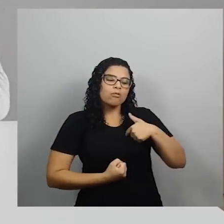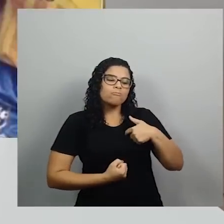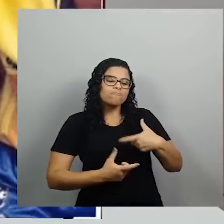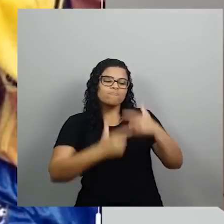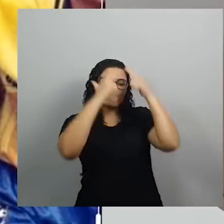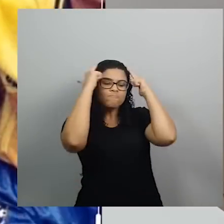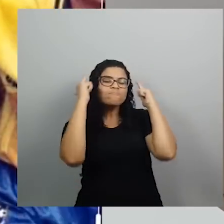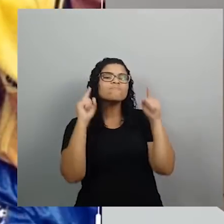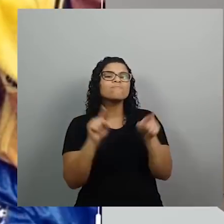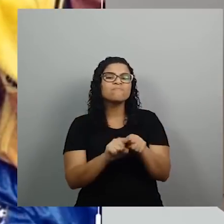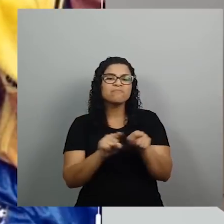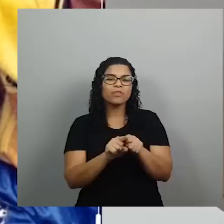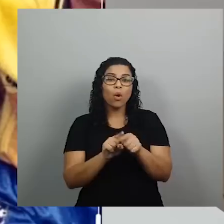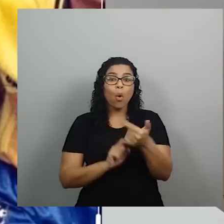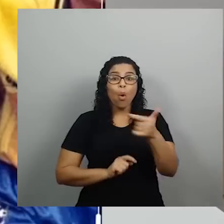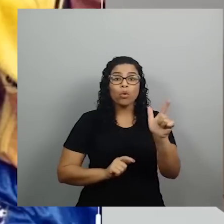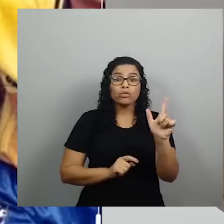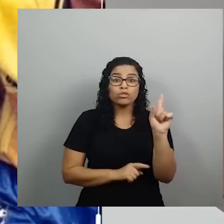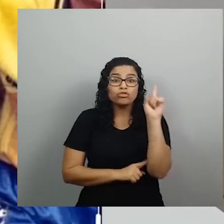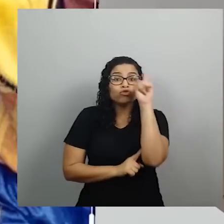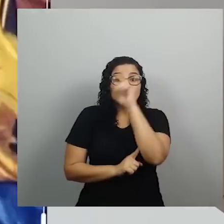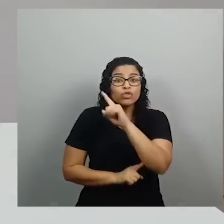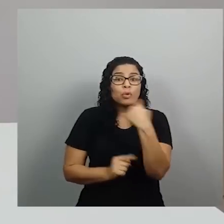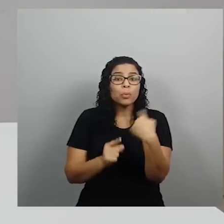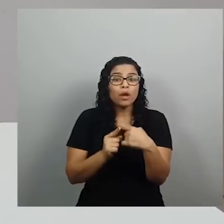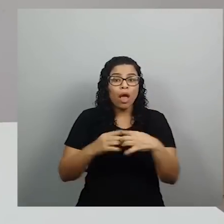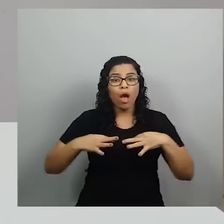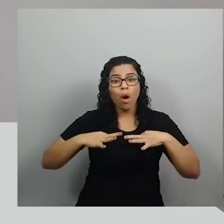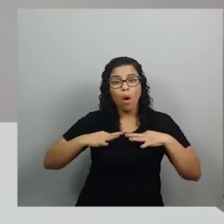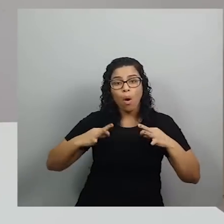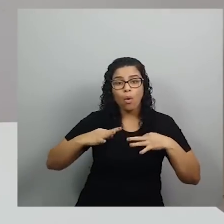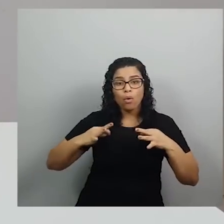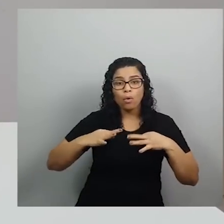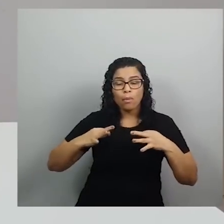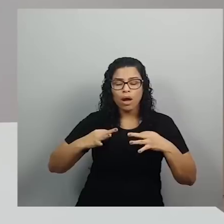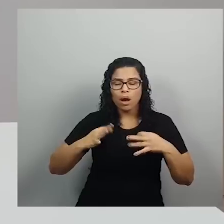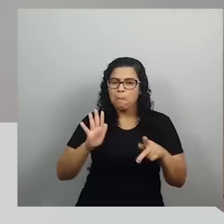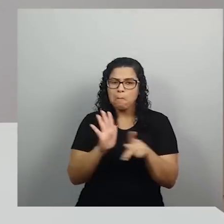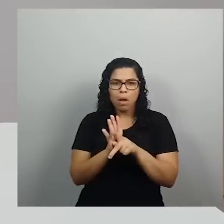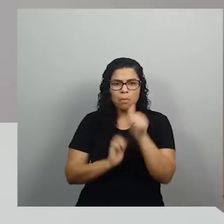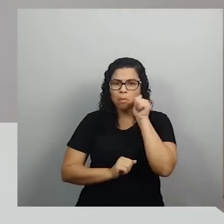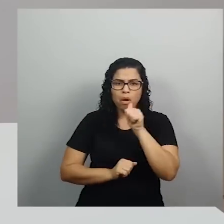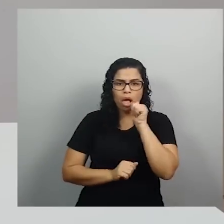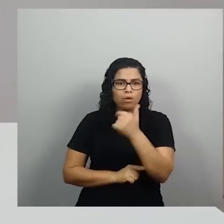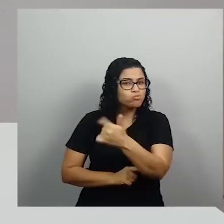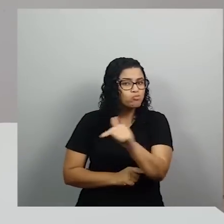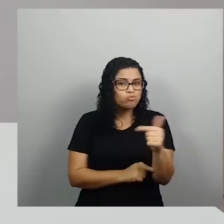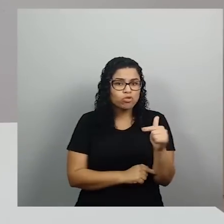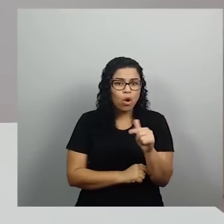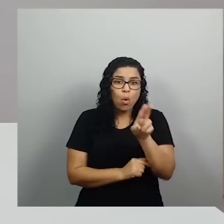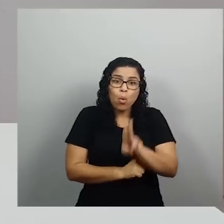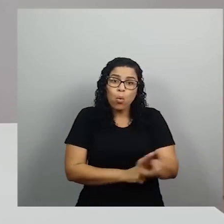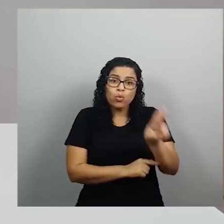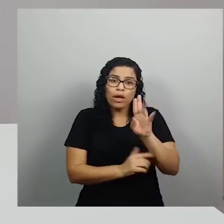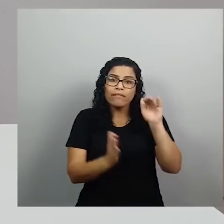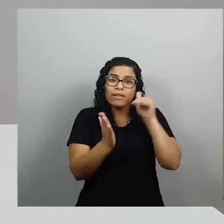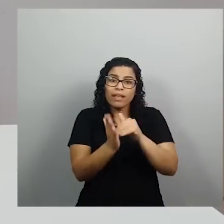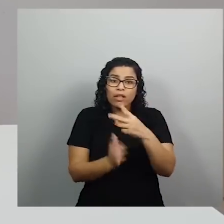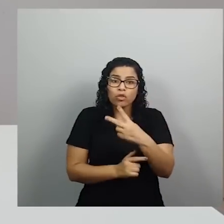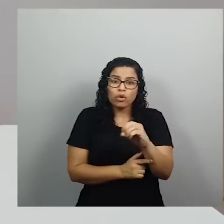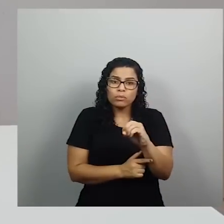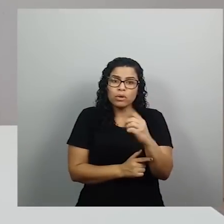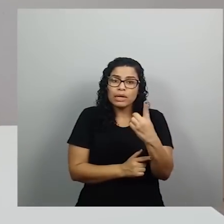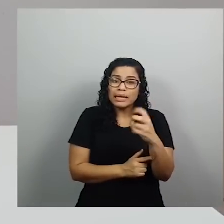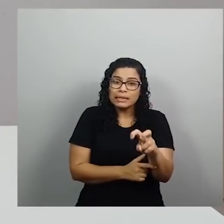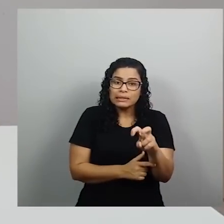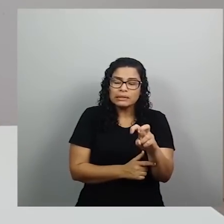dificuldade eram os uniformes, que não eram fabricados para equipes femininas. Elas usavam, até